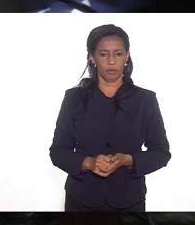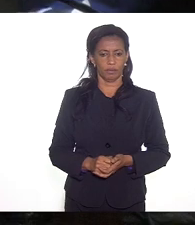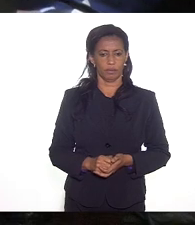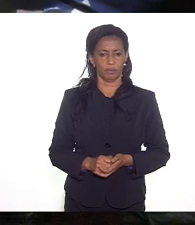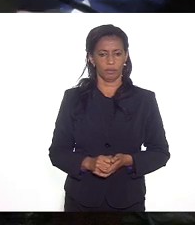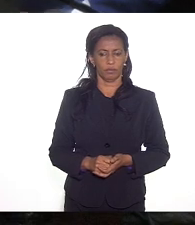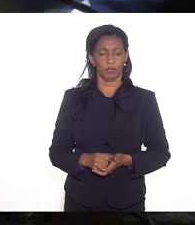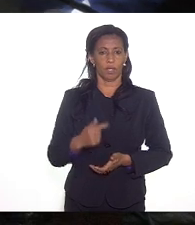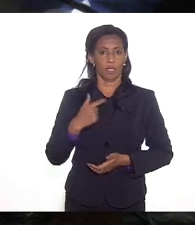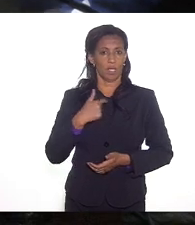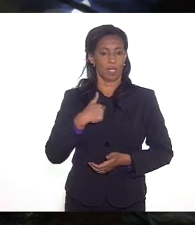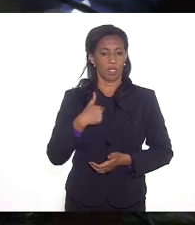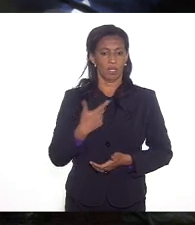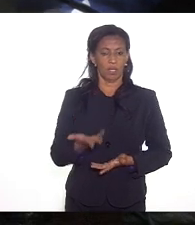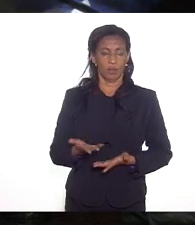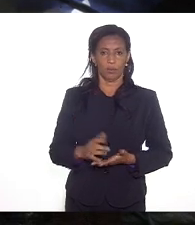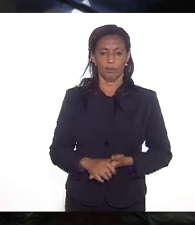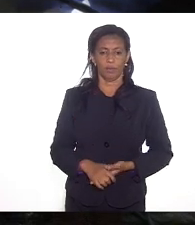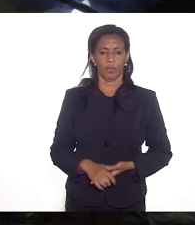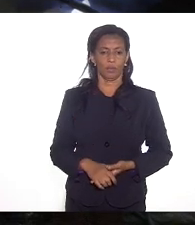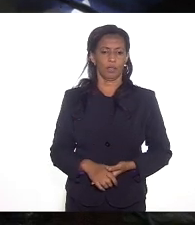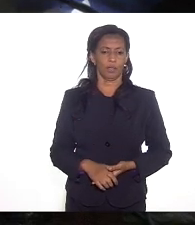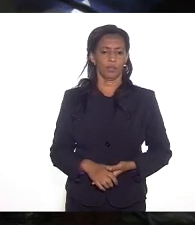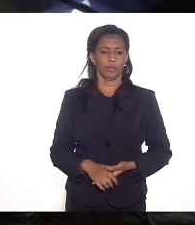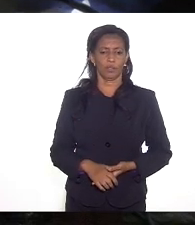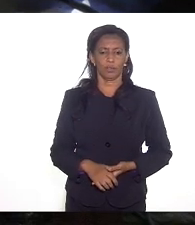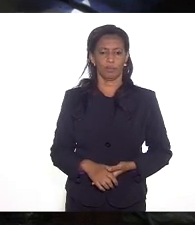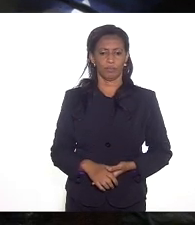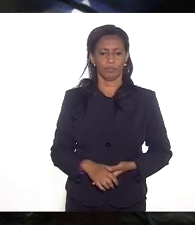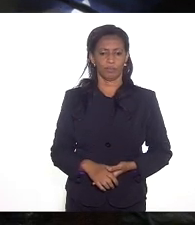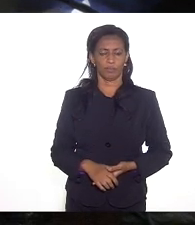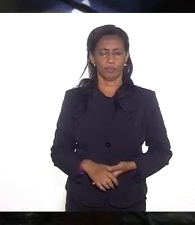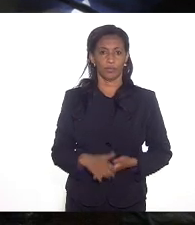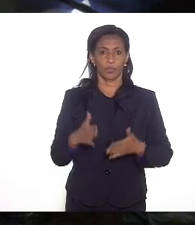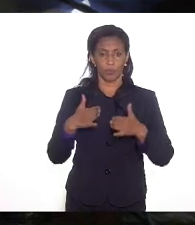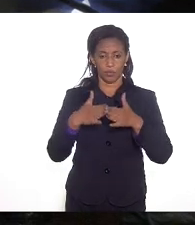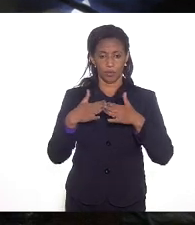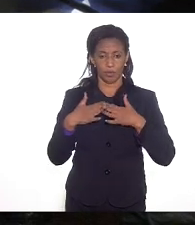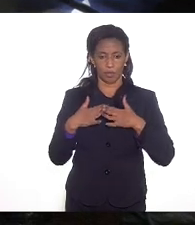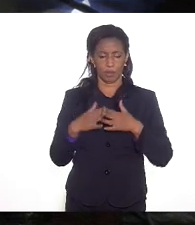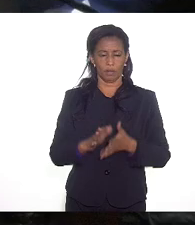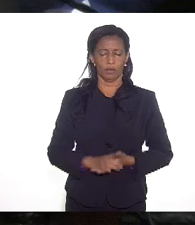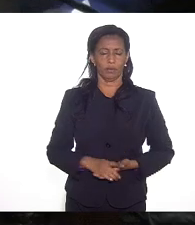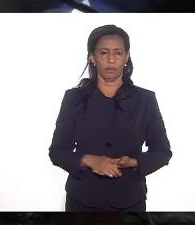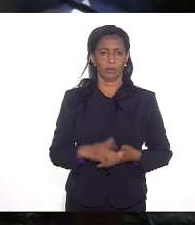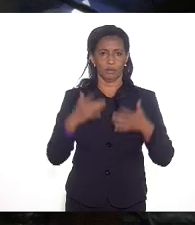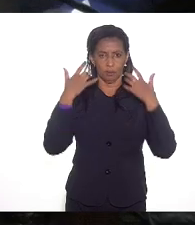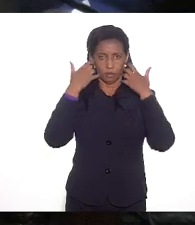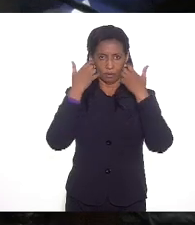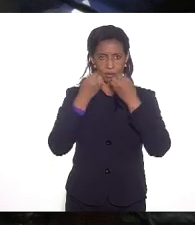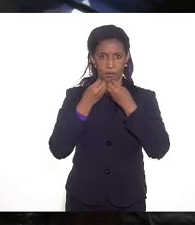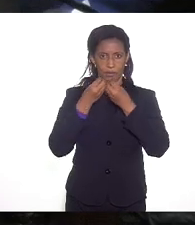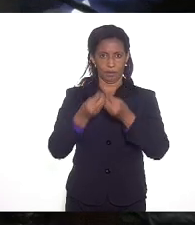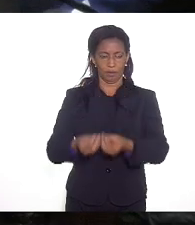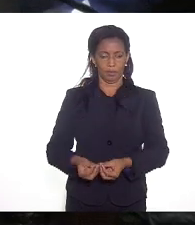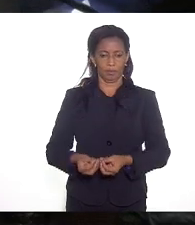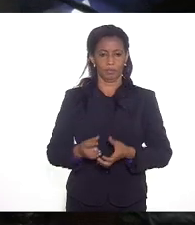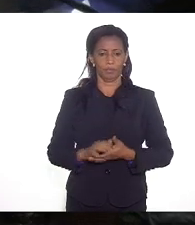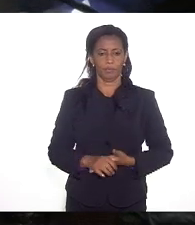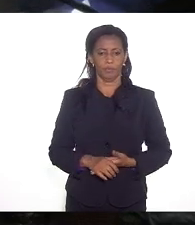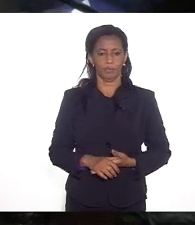e eu vou tomar a liberdade de vou pedir a licença para tirar a máscara